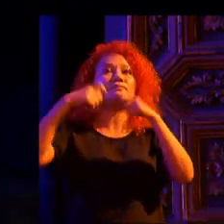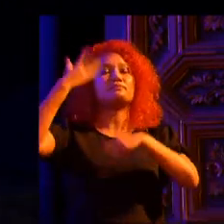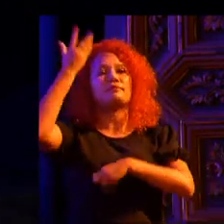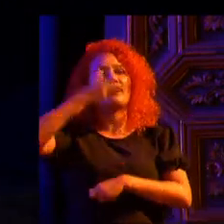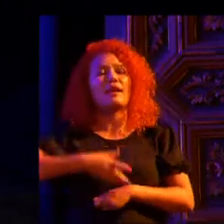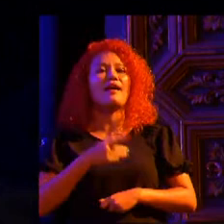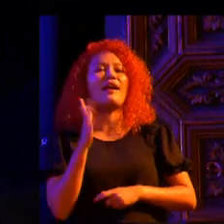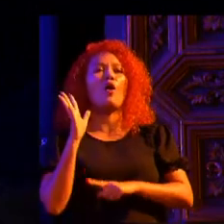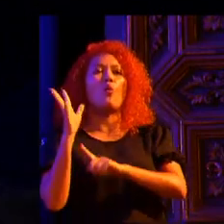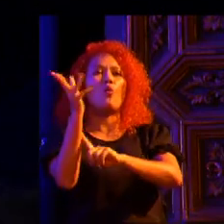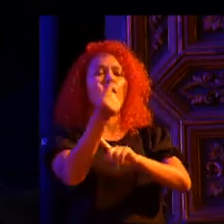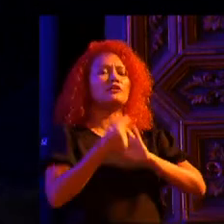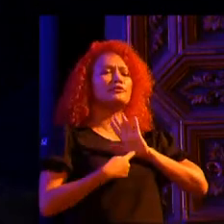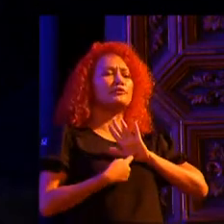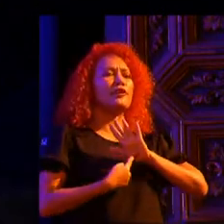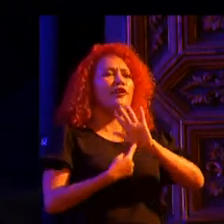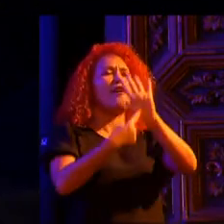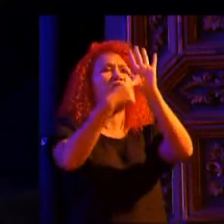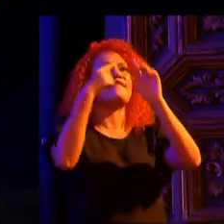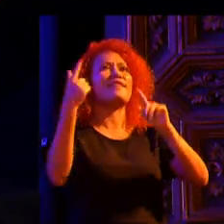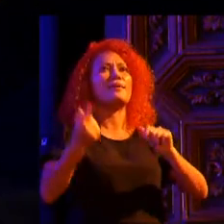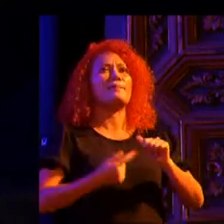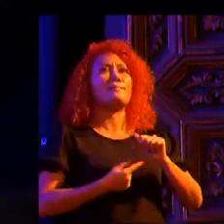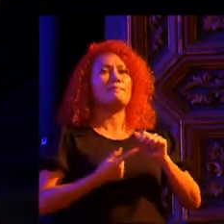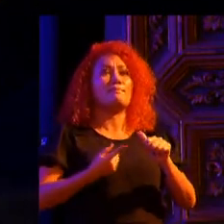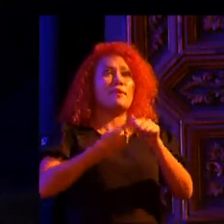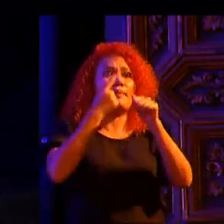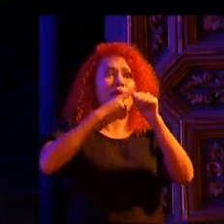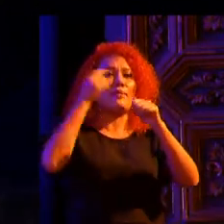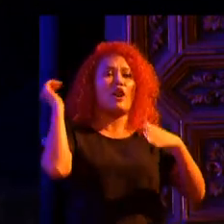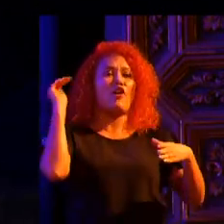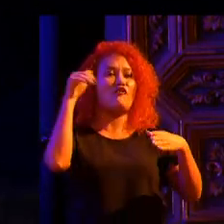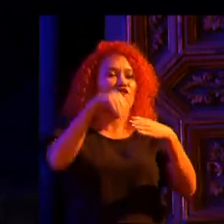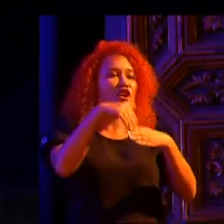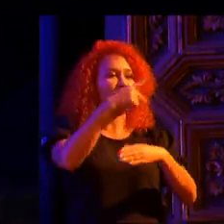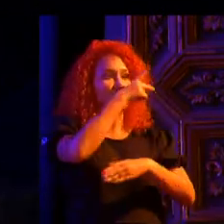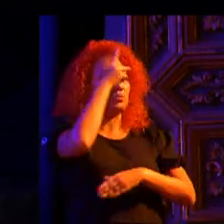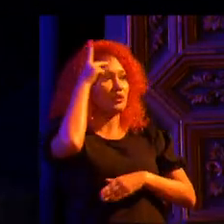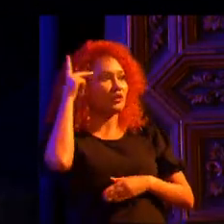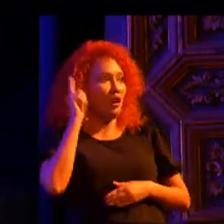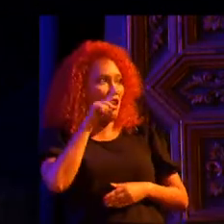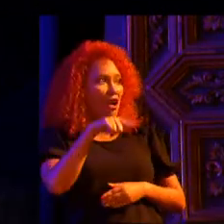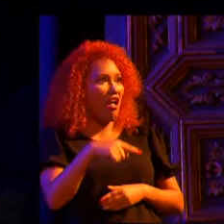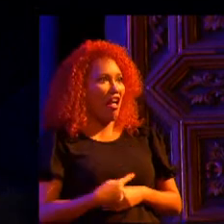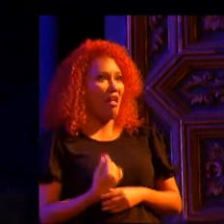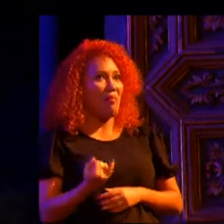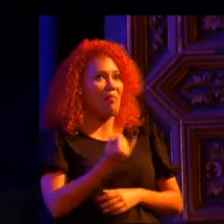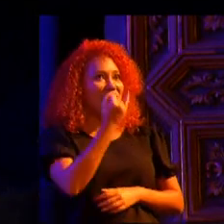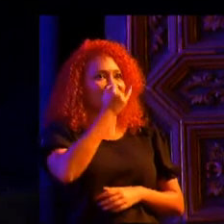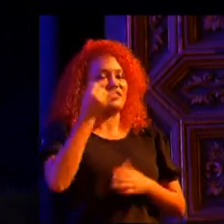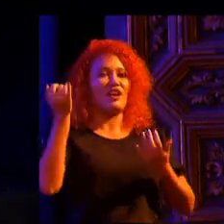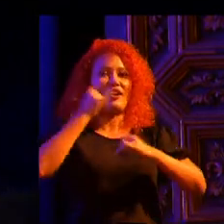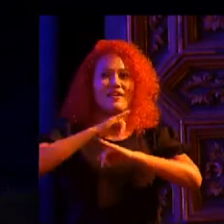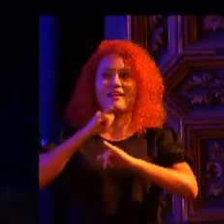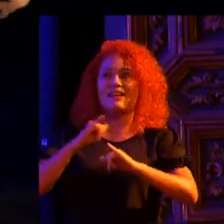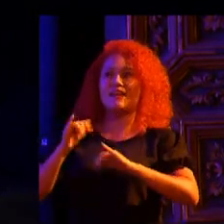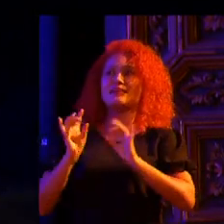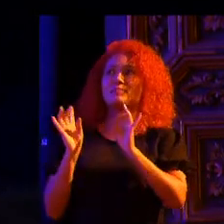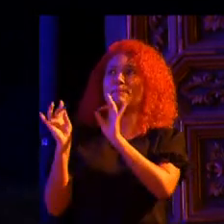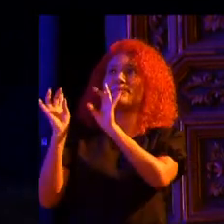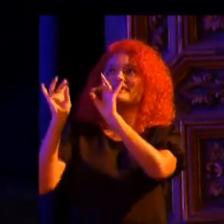artista revelação pelo voto popular. Grande momento. E para anunciar esta categoria